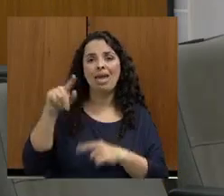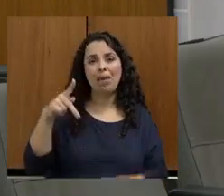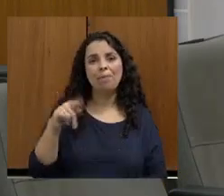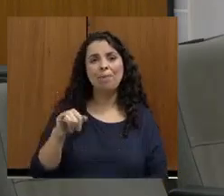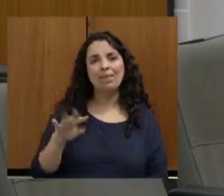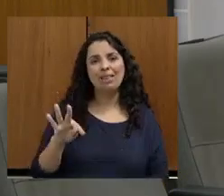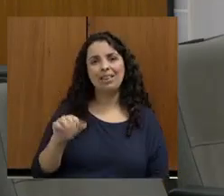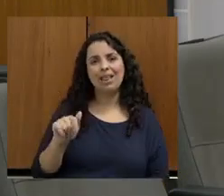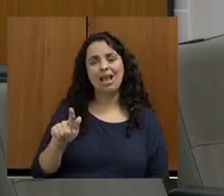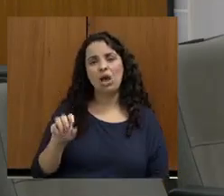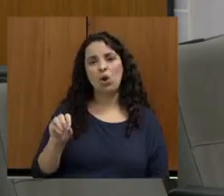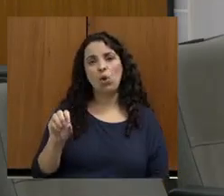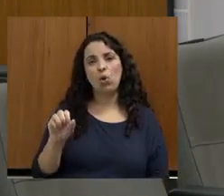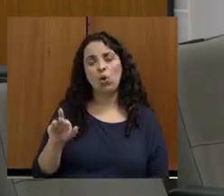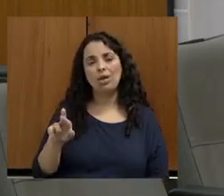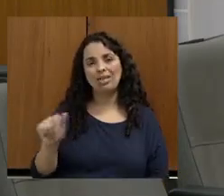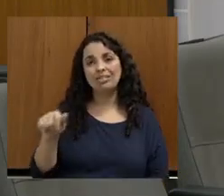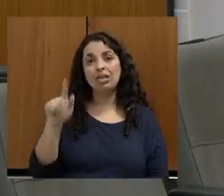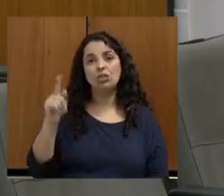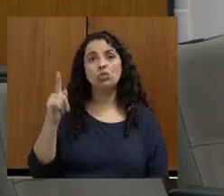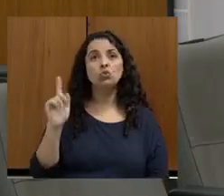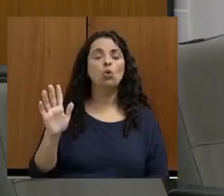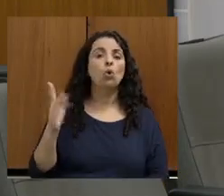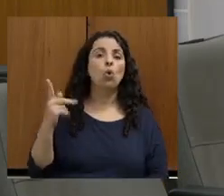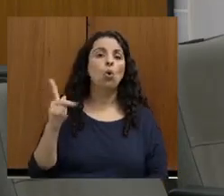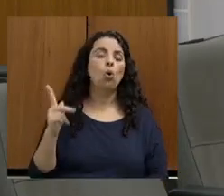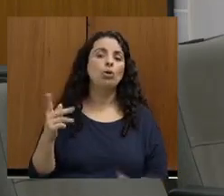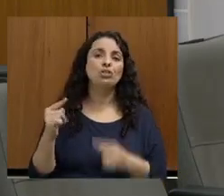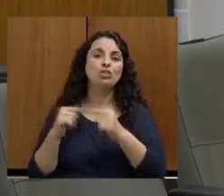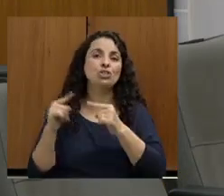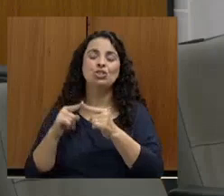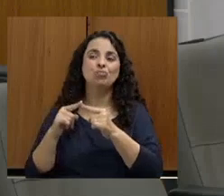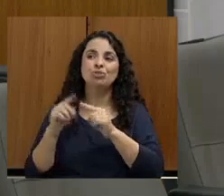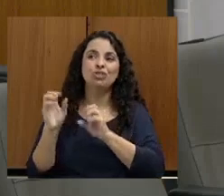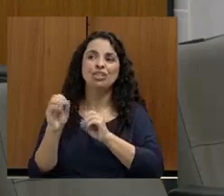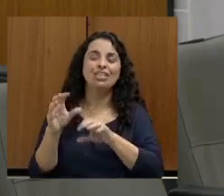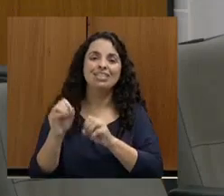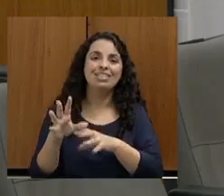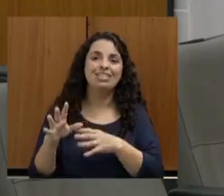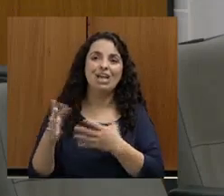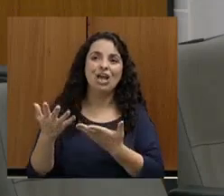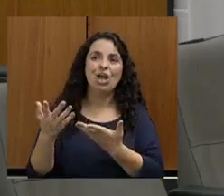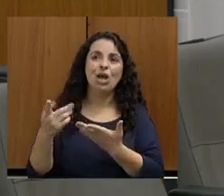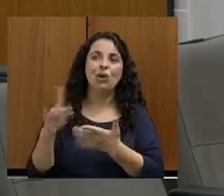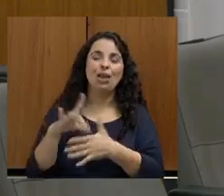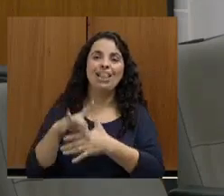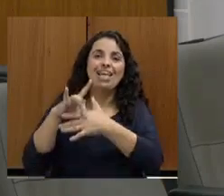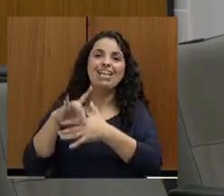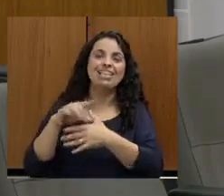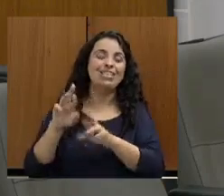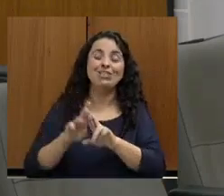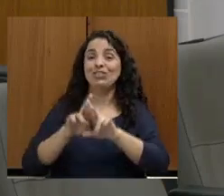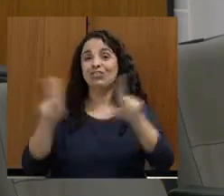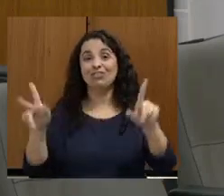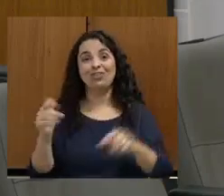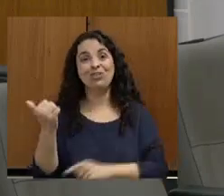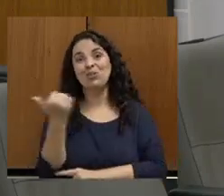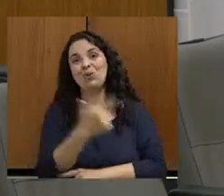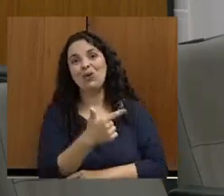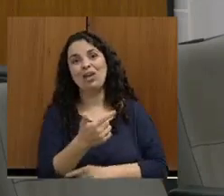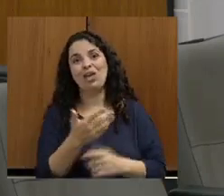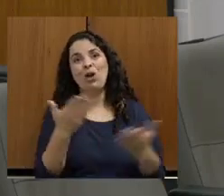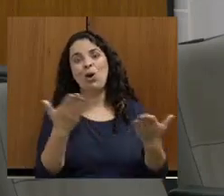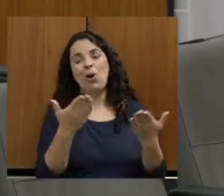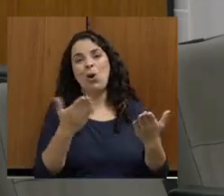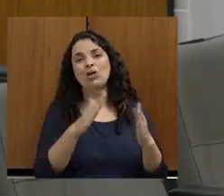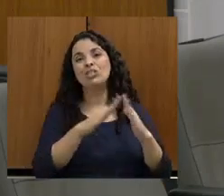educação é muito, absurdamente, muito diferenciada da conduta que hoje o